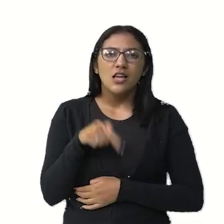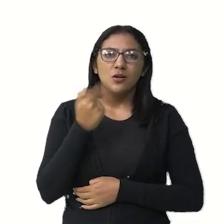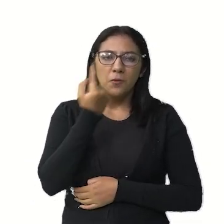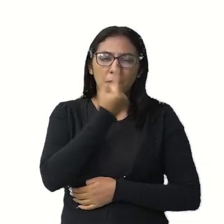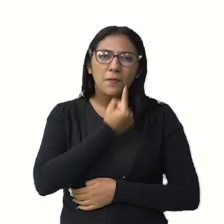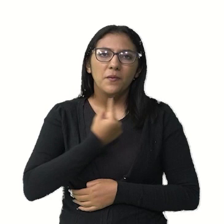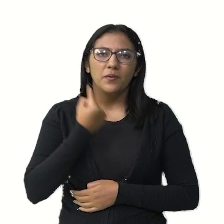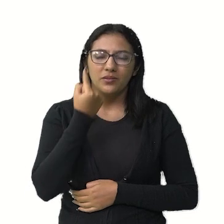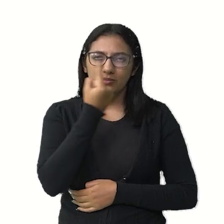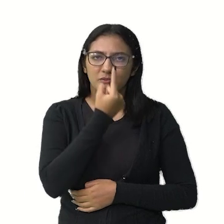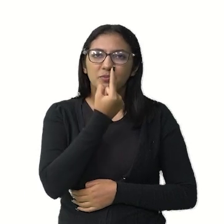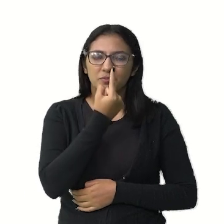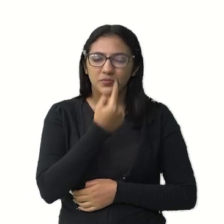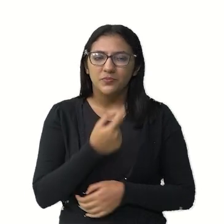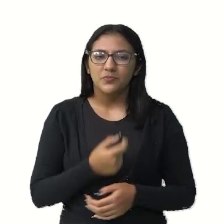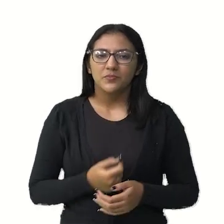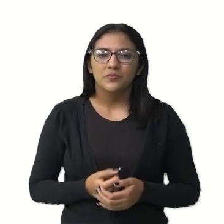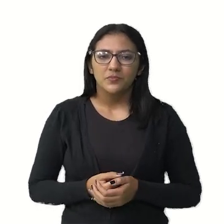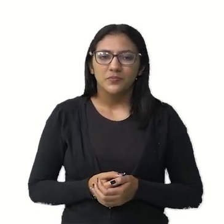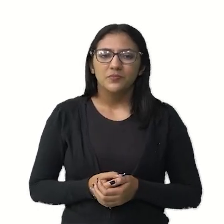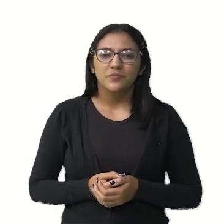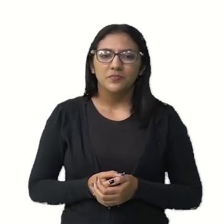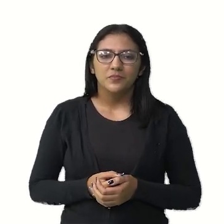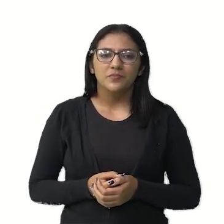27 horas.